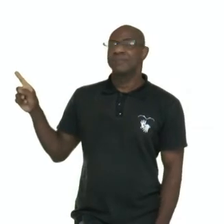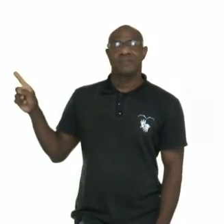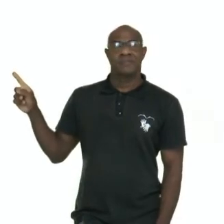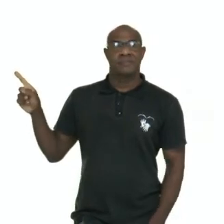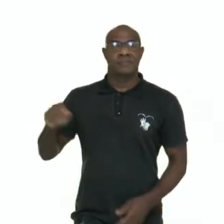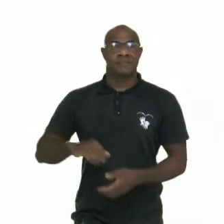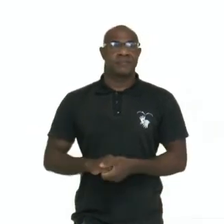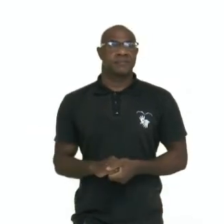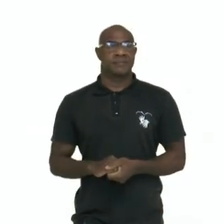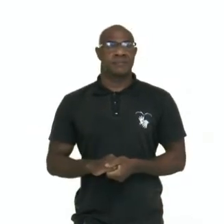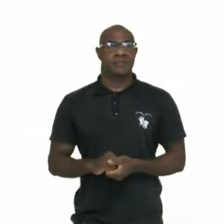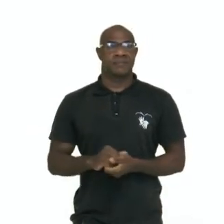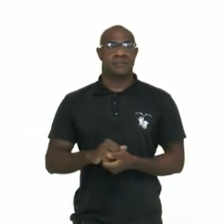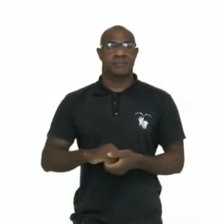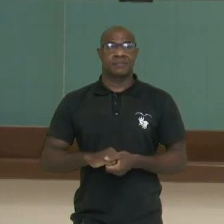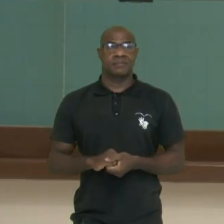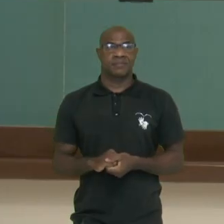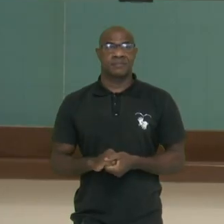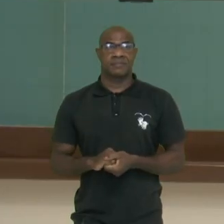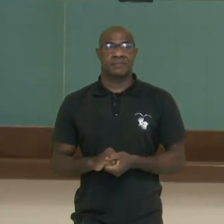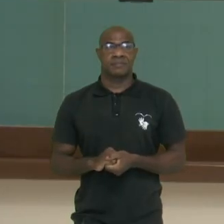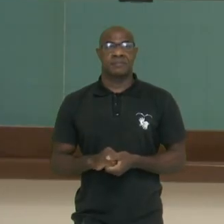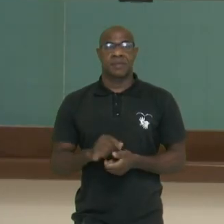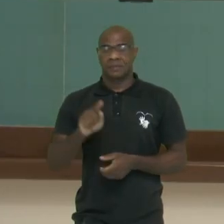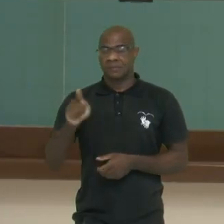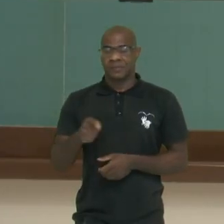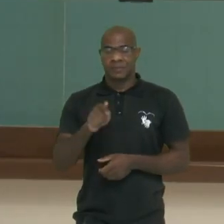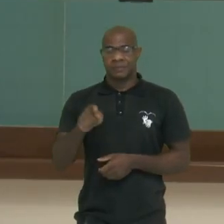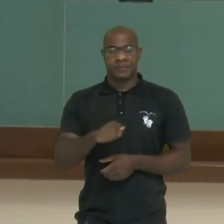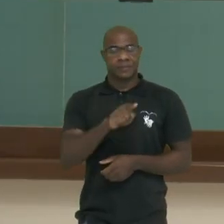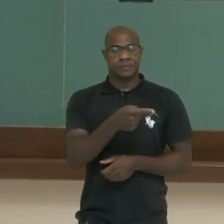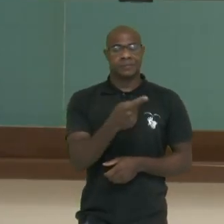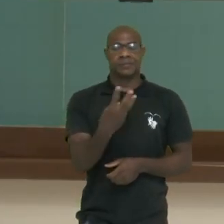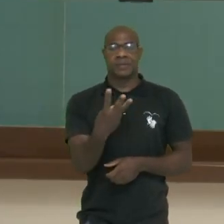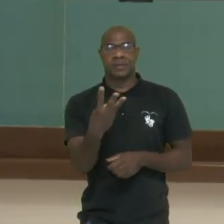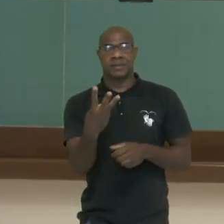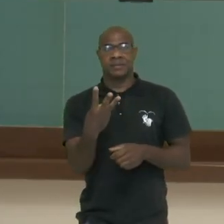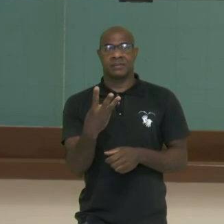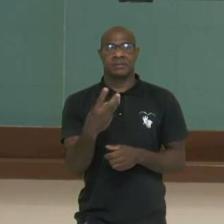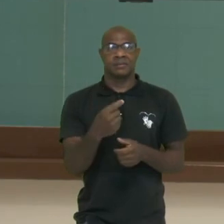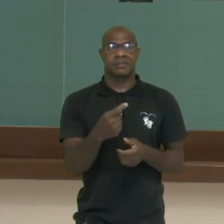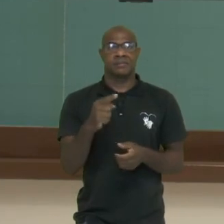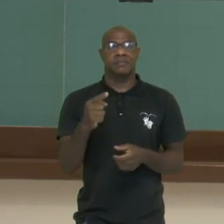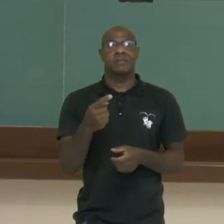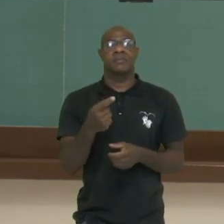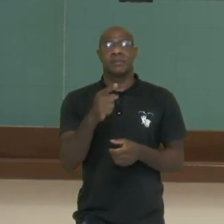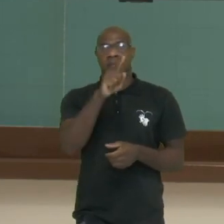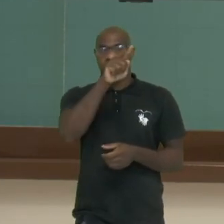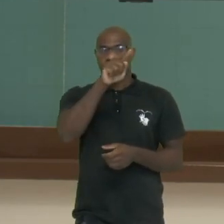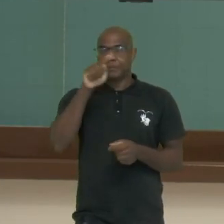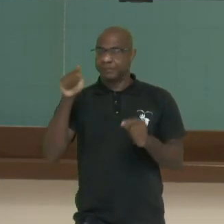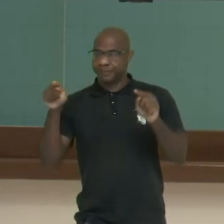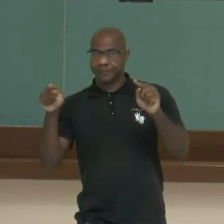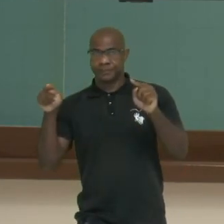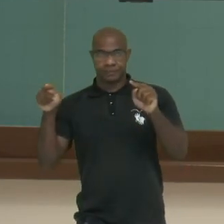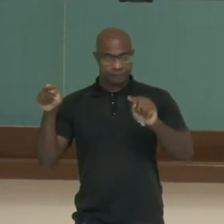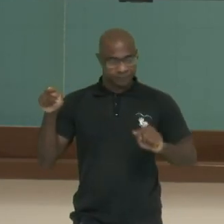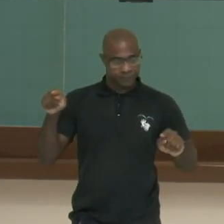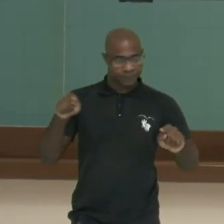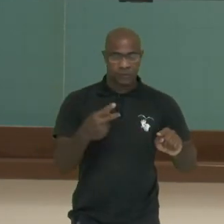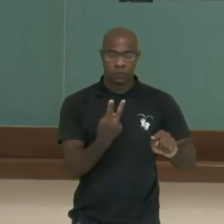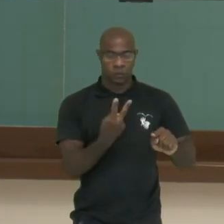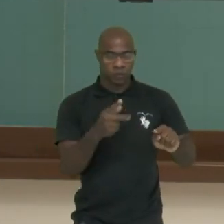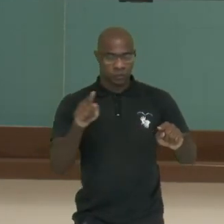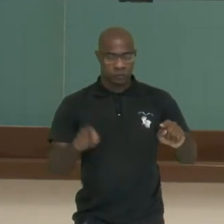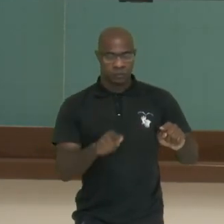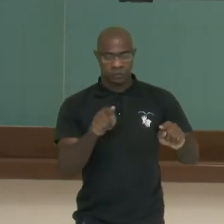uma respostinha ali ficou com 2 casinhas decimais. Mas aí a gente tem que somar tudo isso, né? Tem que somar quanto que foi gastado lá com cenoura,